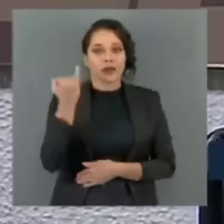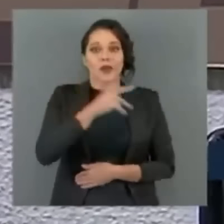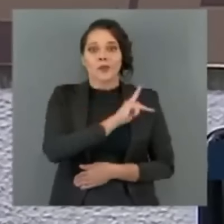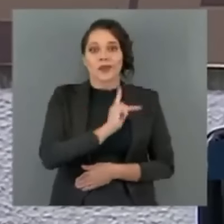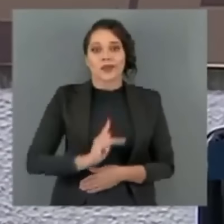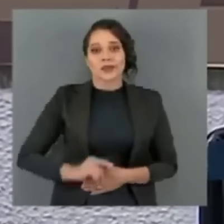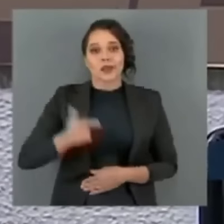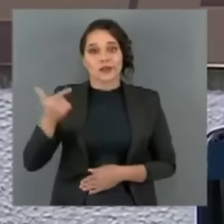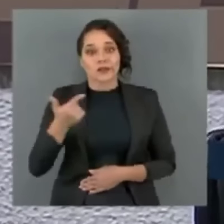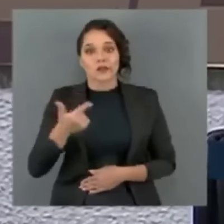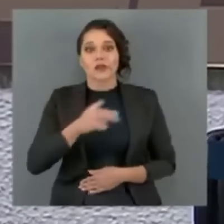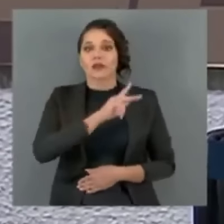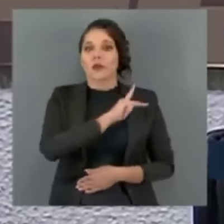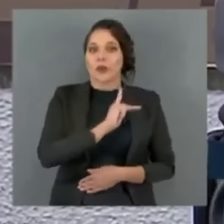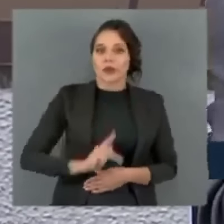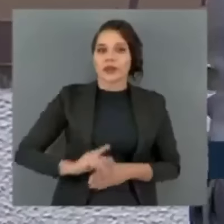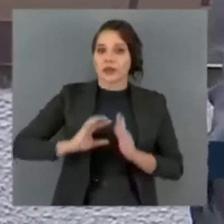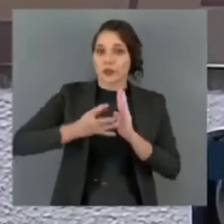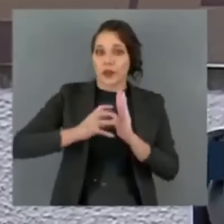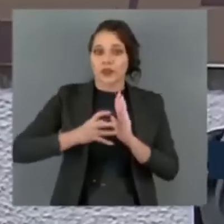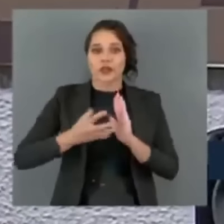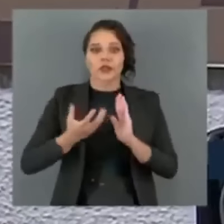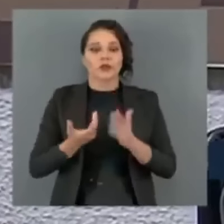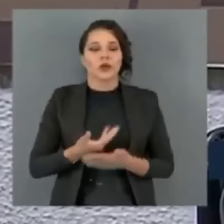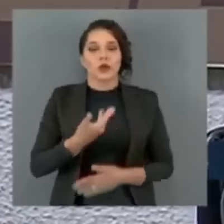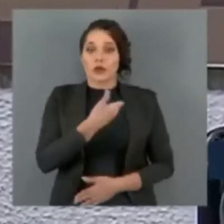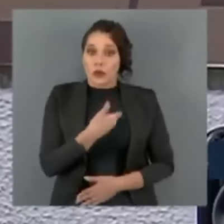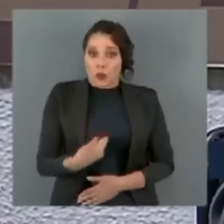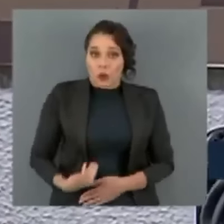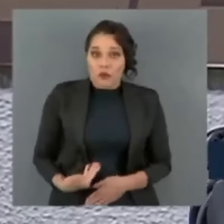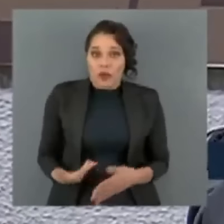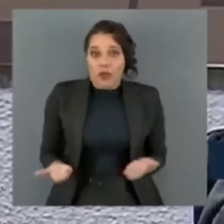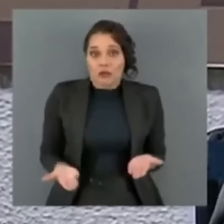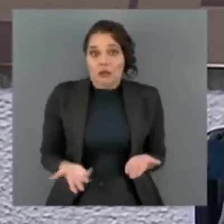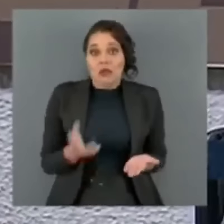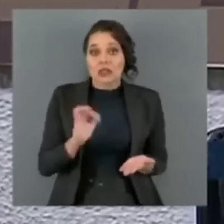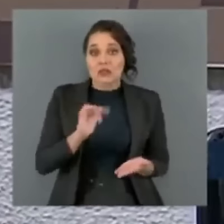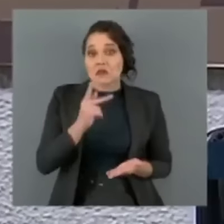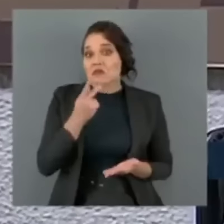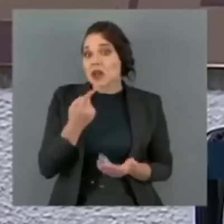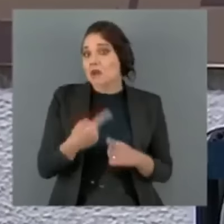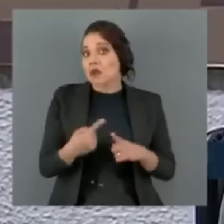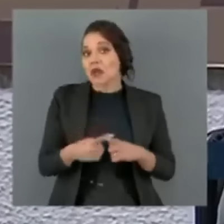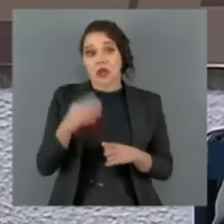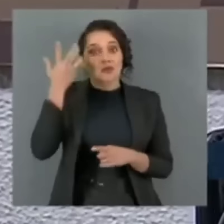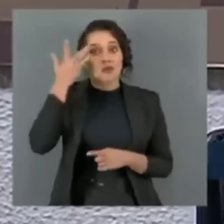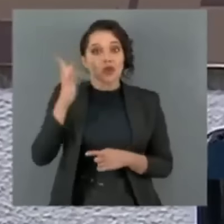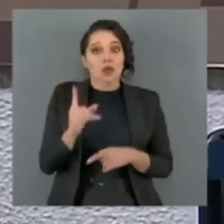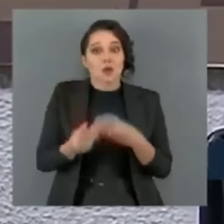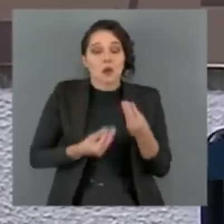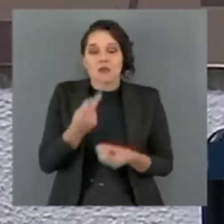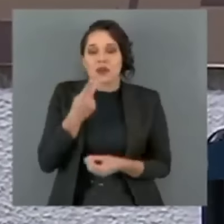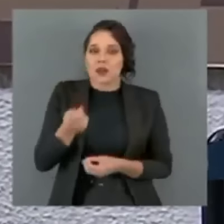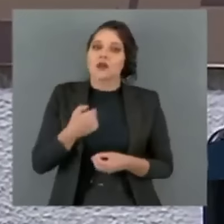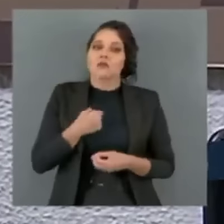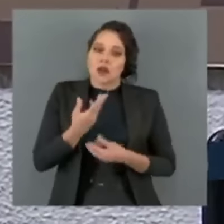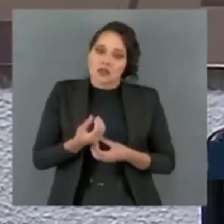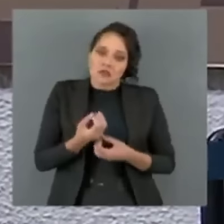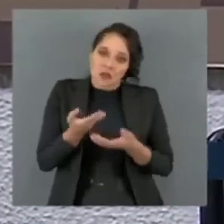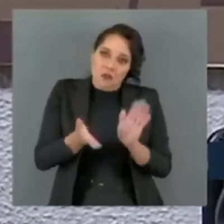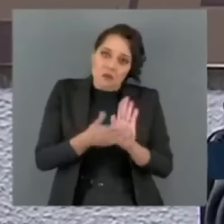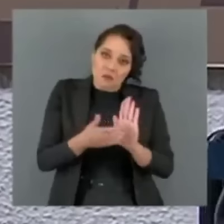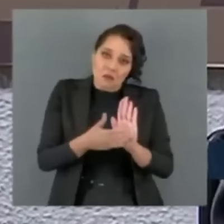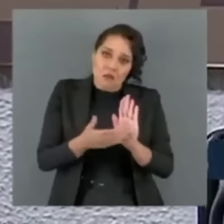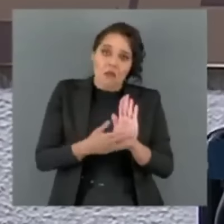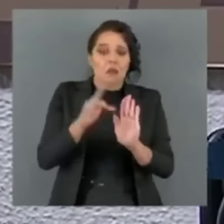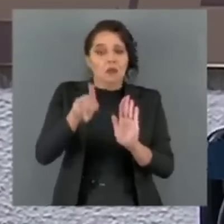o presidente do partido, aí o governo. Se foi pretexto ou motivo, eu não tenho como dizer, mas foi oferecido um pretexto, de certa maneira,